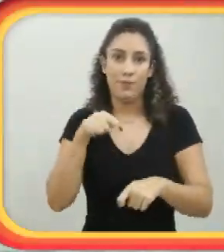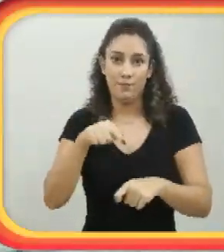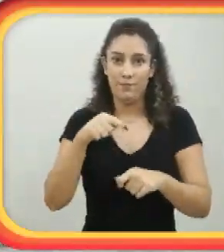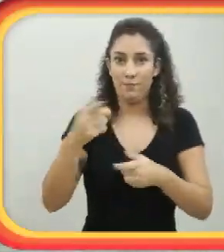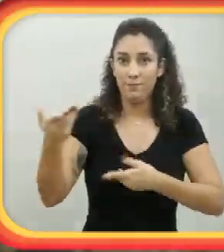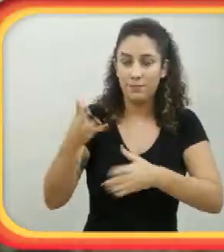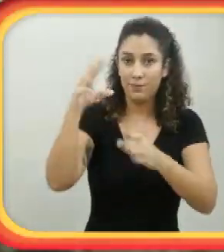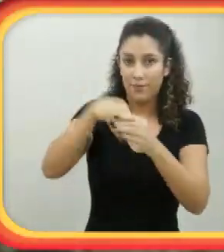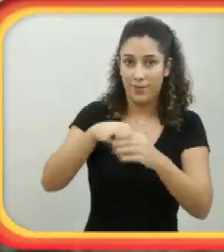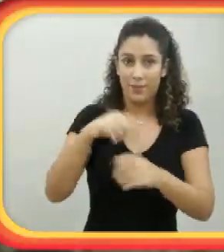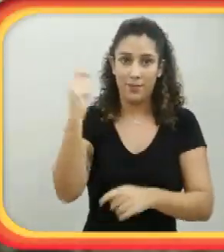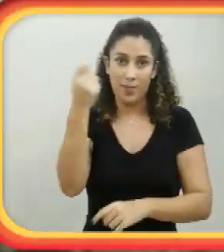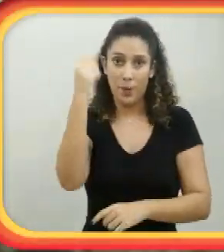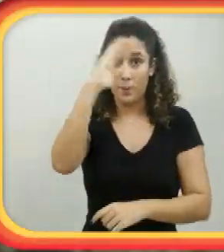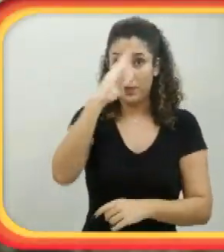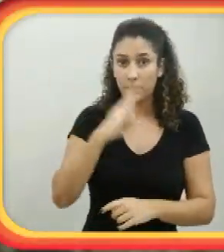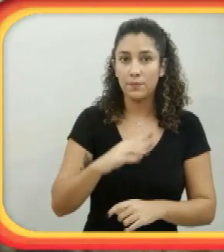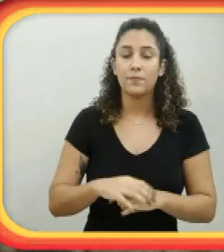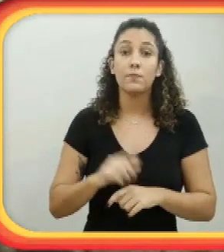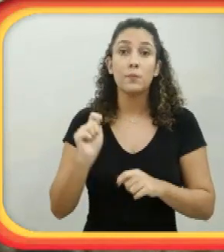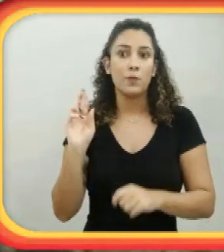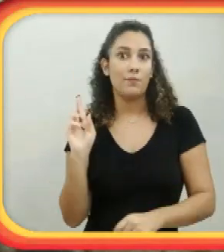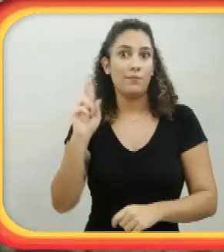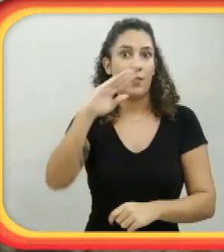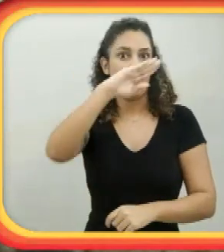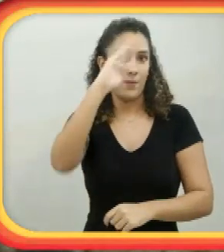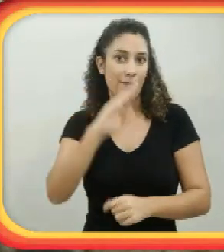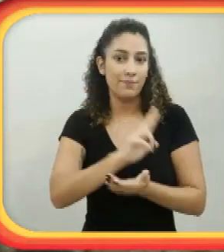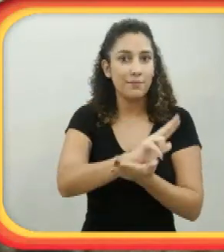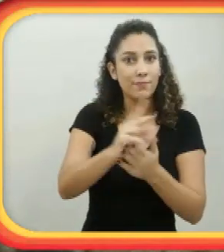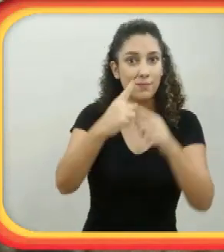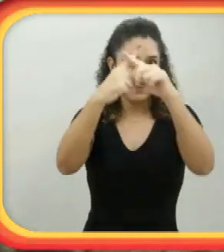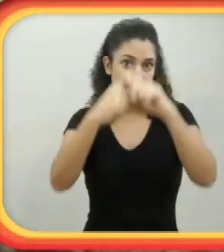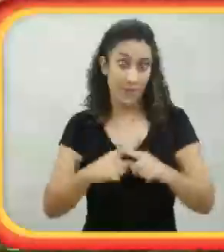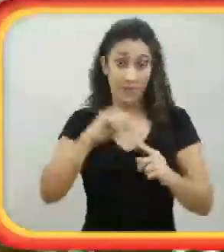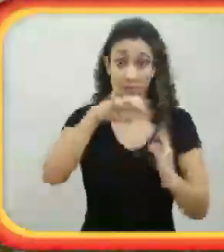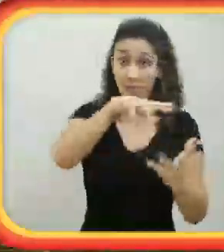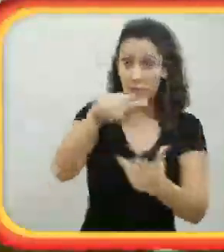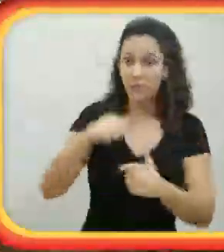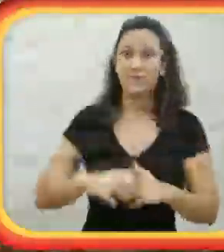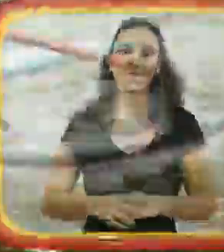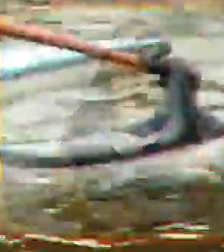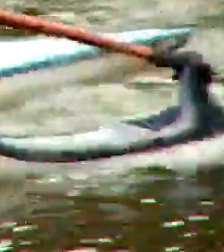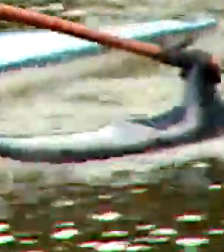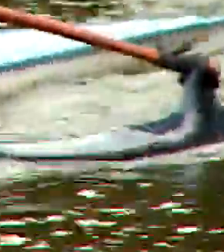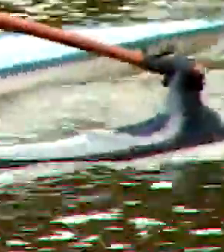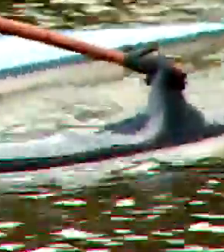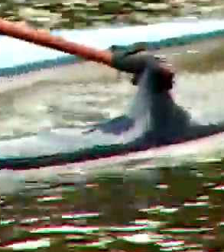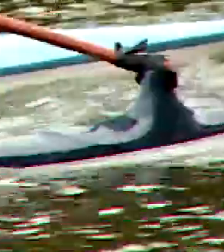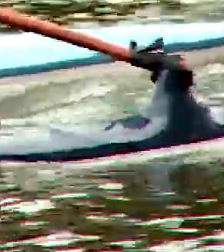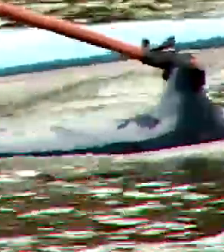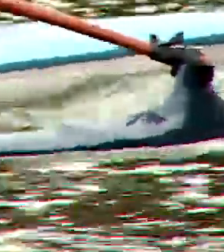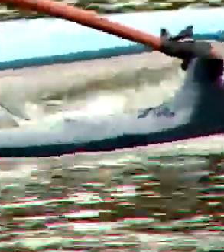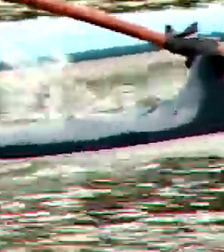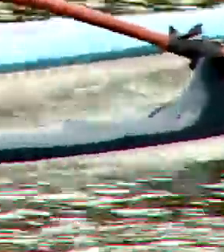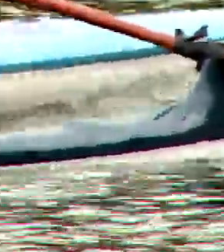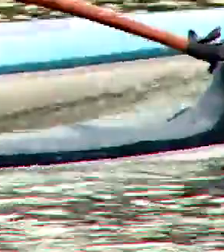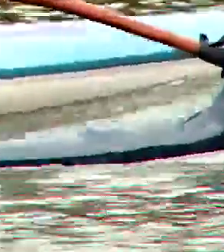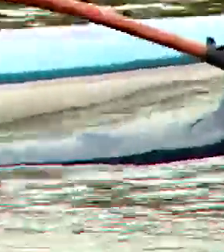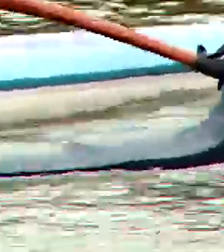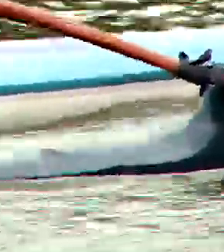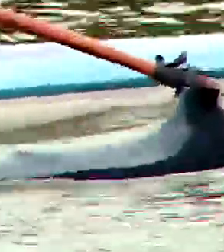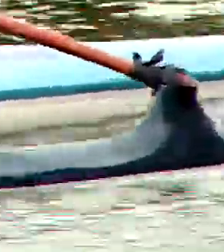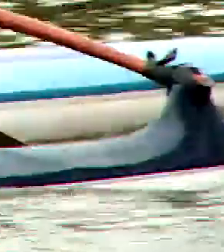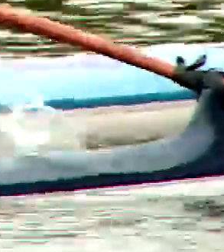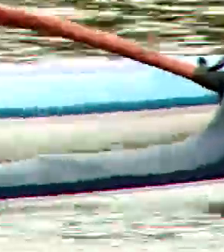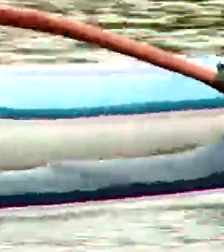poder pleitear vagas na seleção brasileira, para poder representar o Brasil em várias competições internacionais. O homem rema pela lateral esquerda